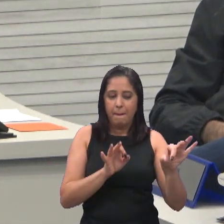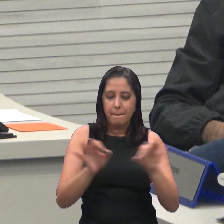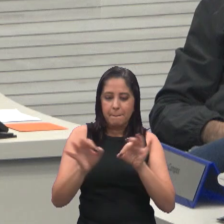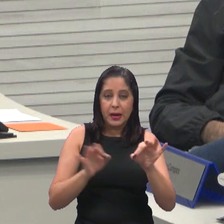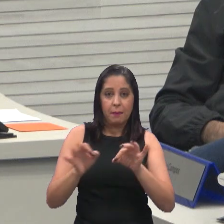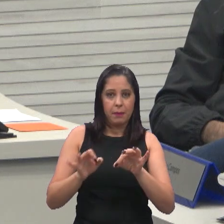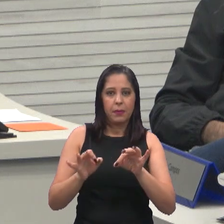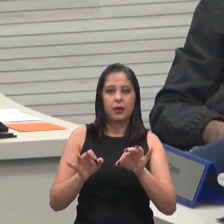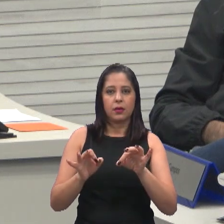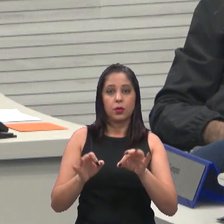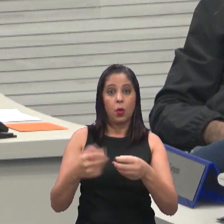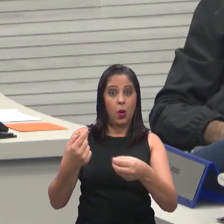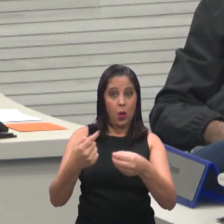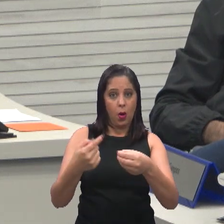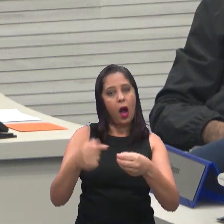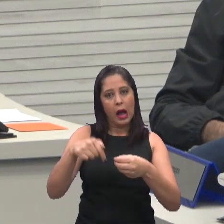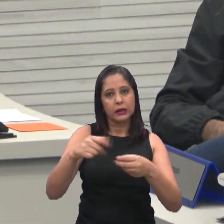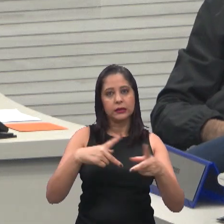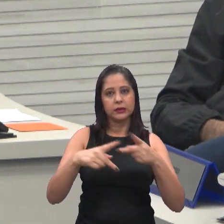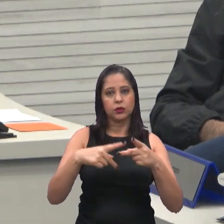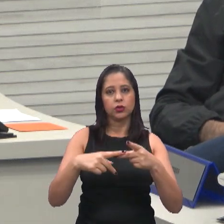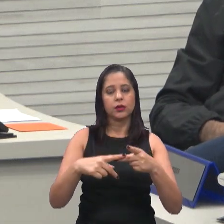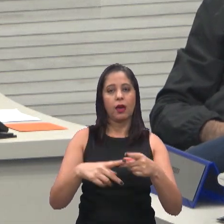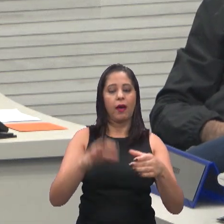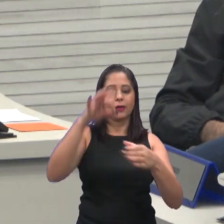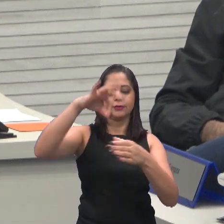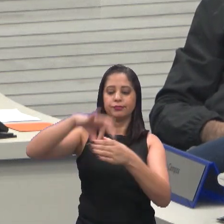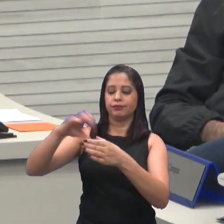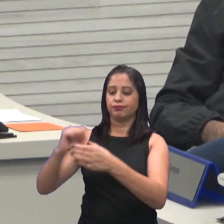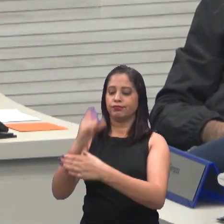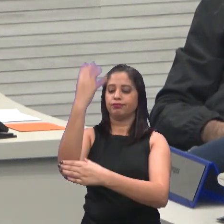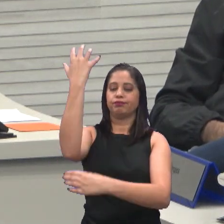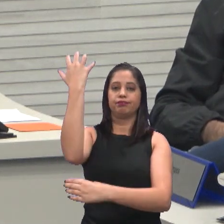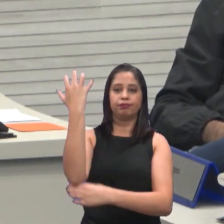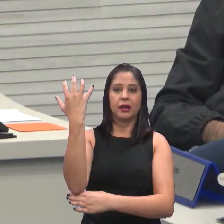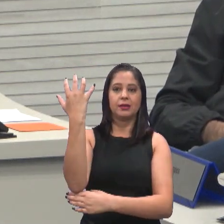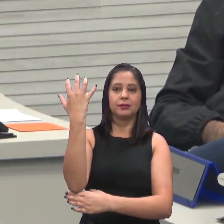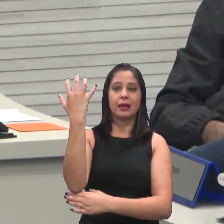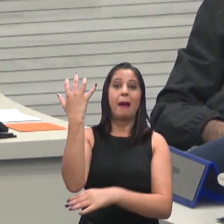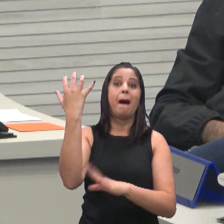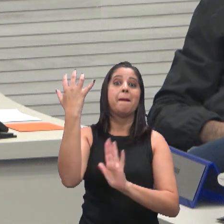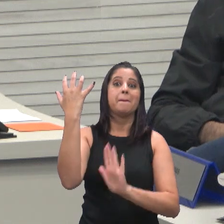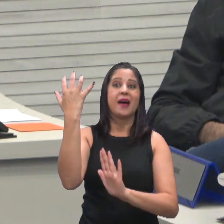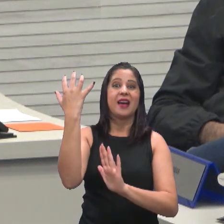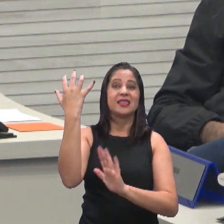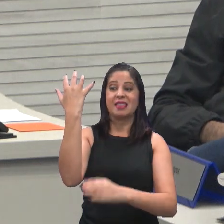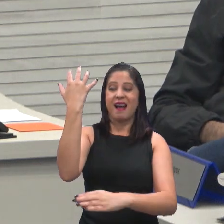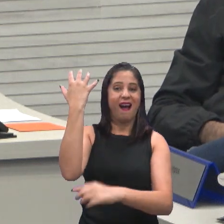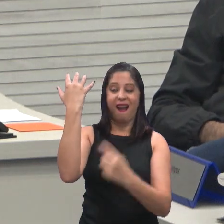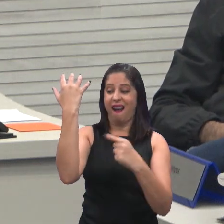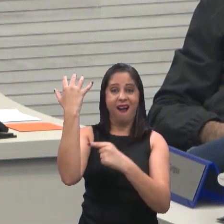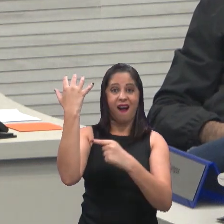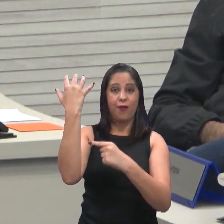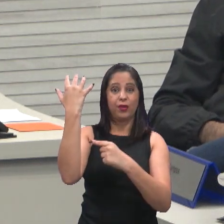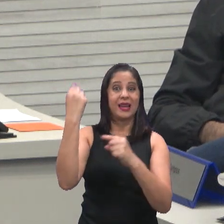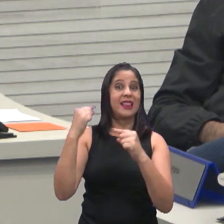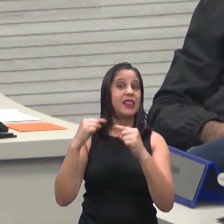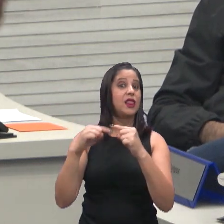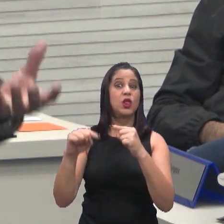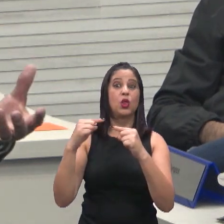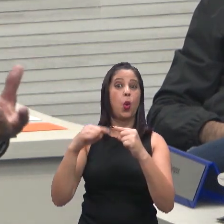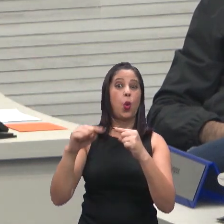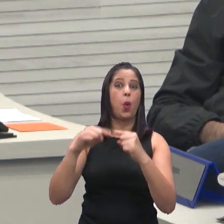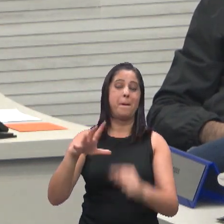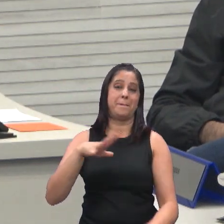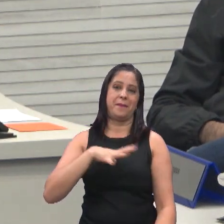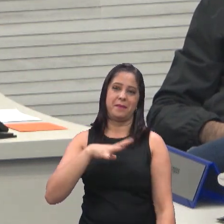muitas árvores que foram plantadas de forma até mesmo inadequada, árvores que não eram, né, específicas para